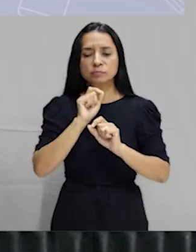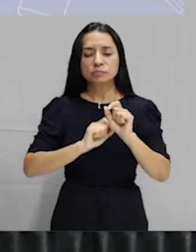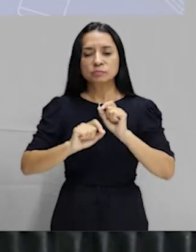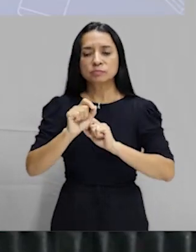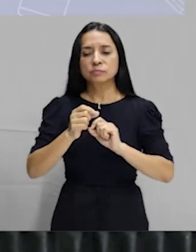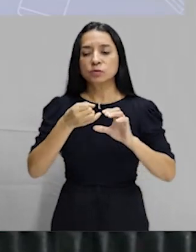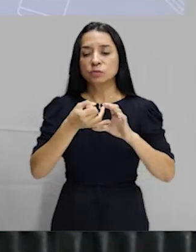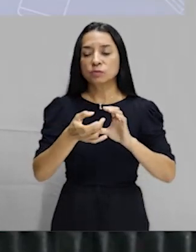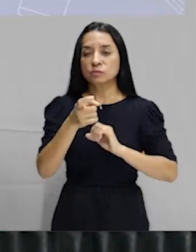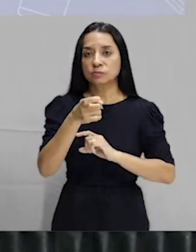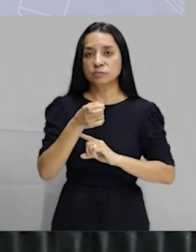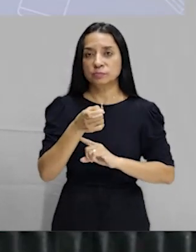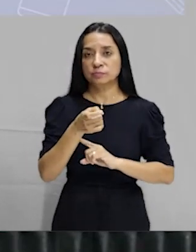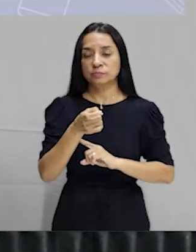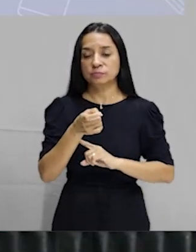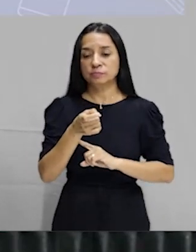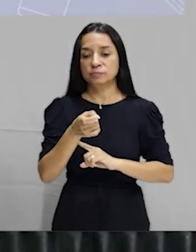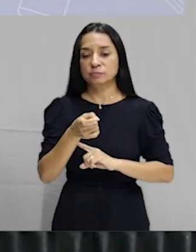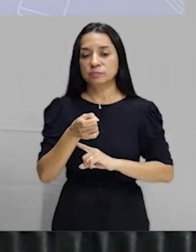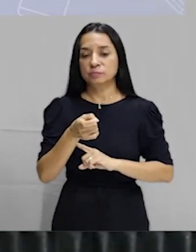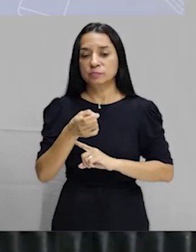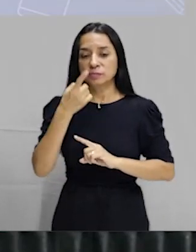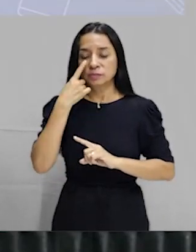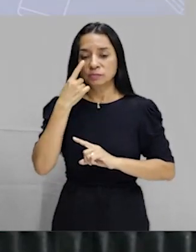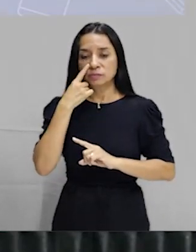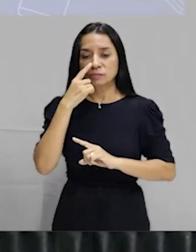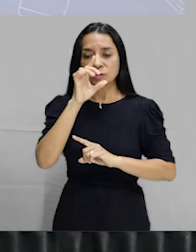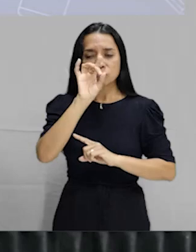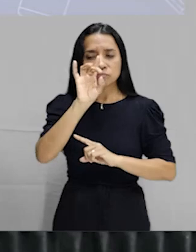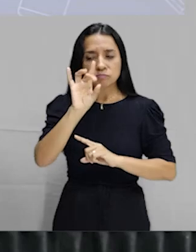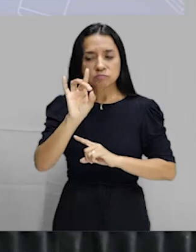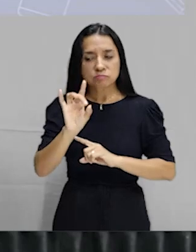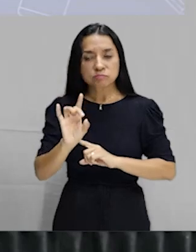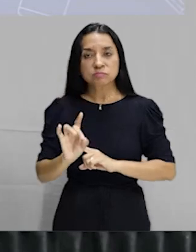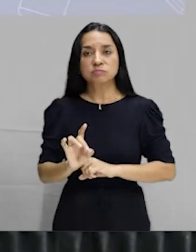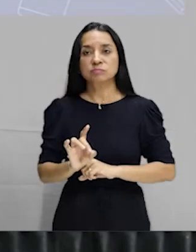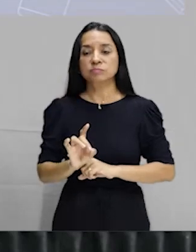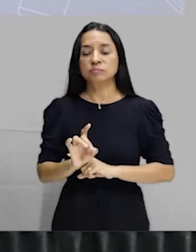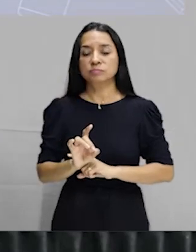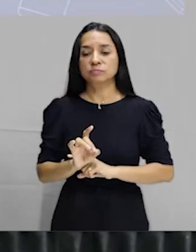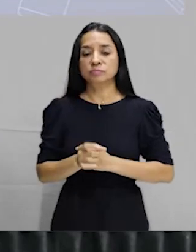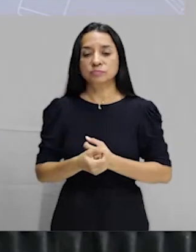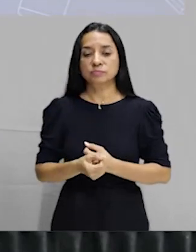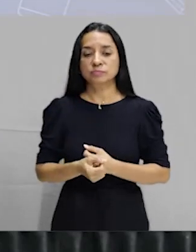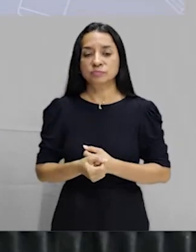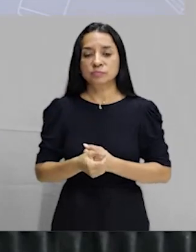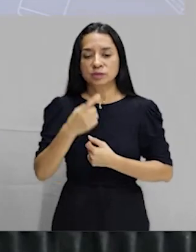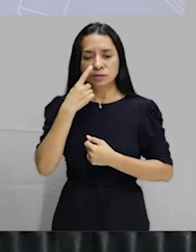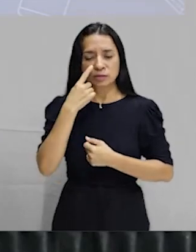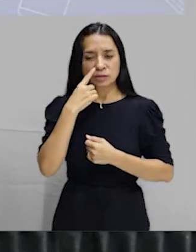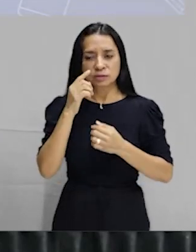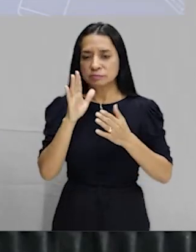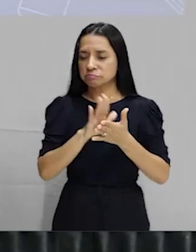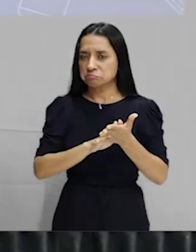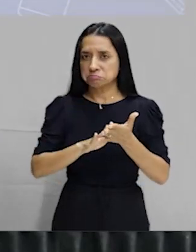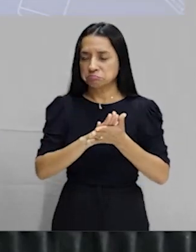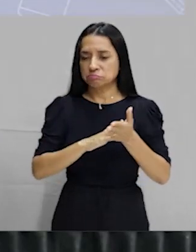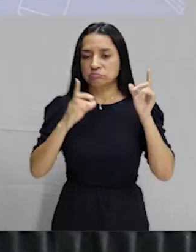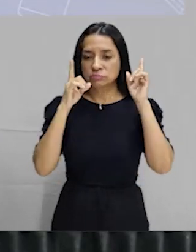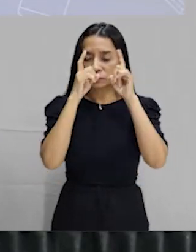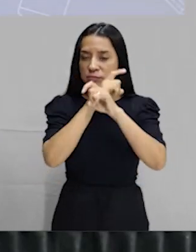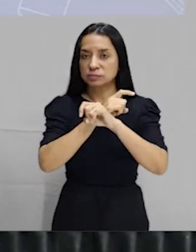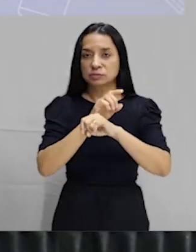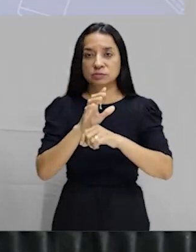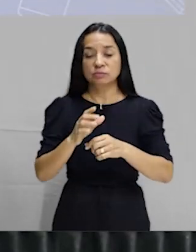esse conjunto X, tá? E aí a gente vai analisar cada uma. Mas essa análise não é nada complicada, tá? Aqui você